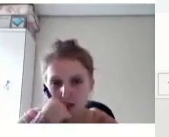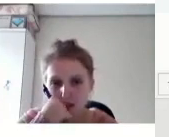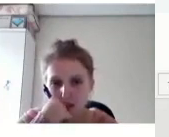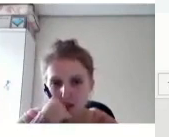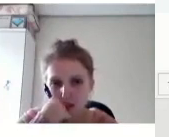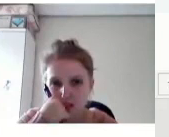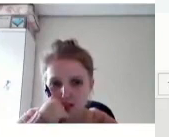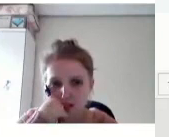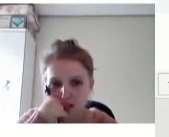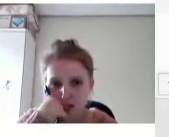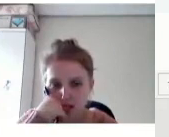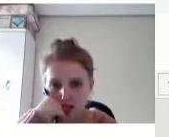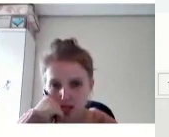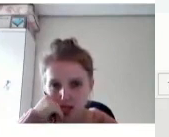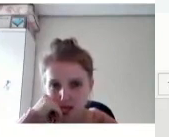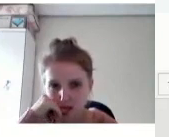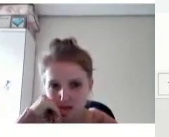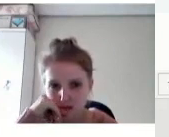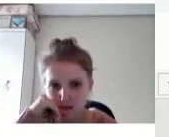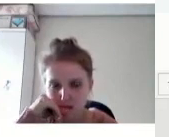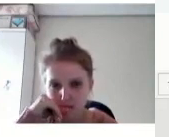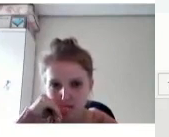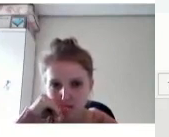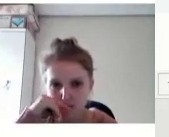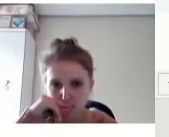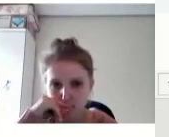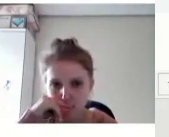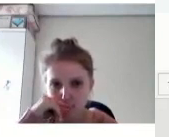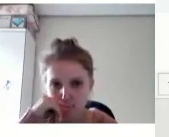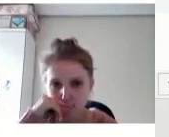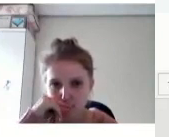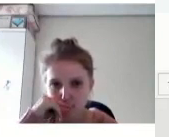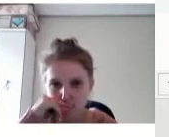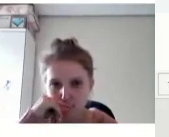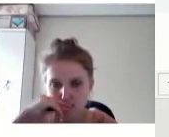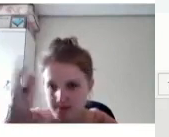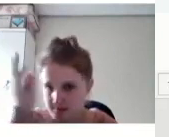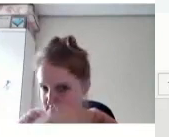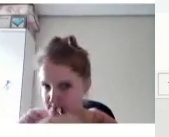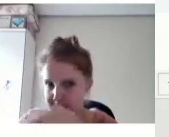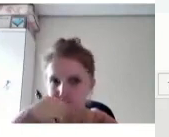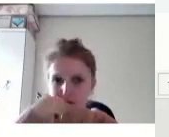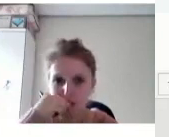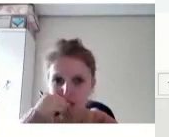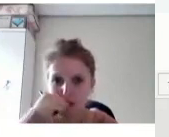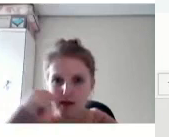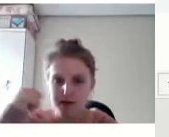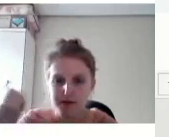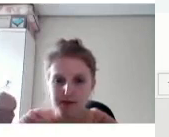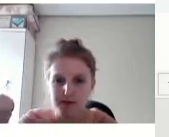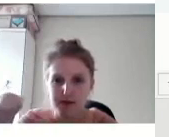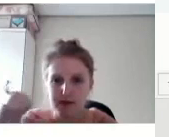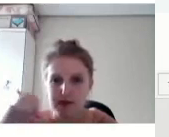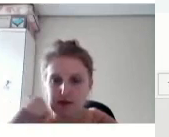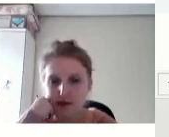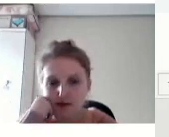clássica A, fazendo a tradução, né, é basicamente proporcional, né, ao comutador entre